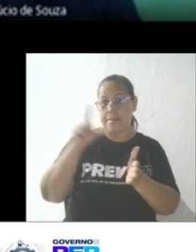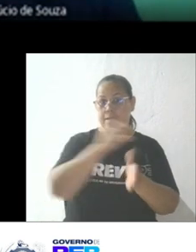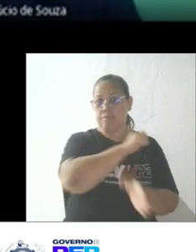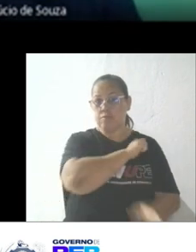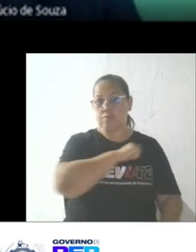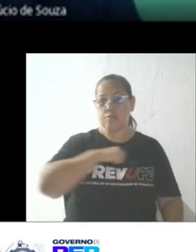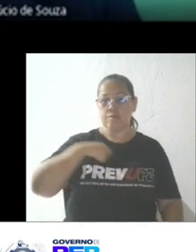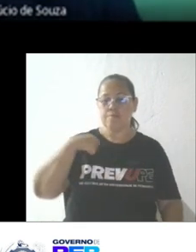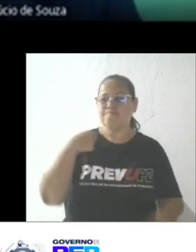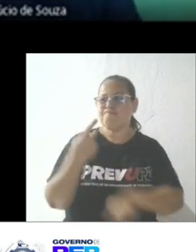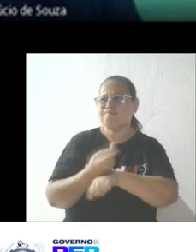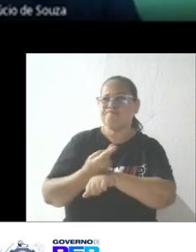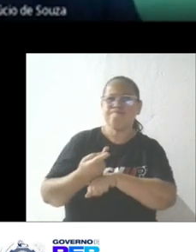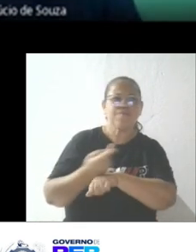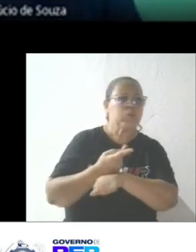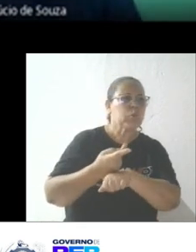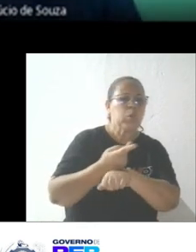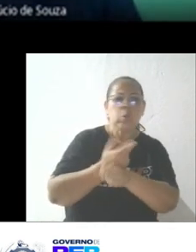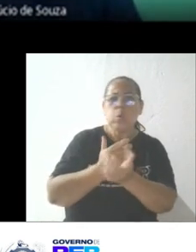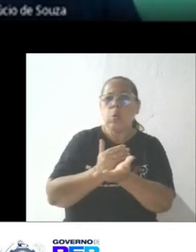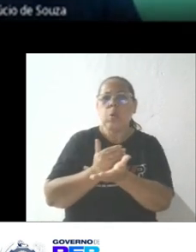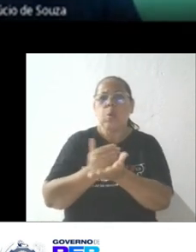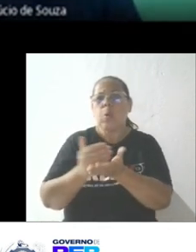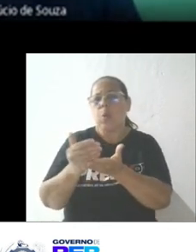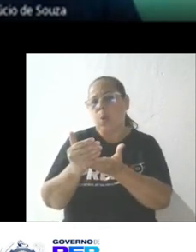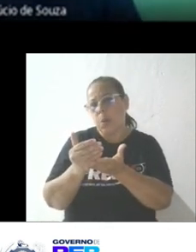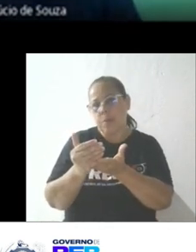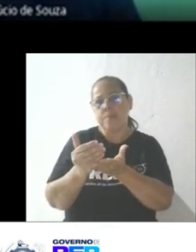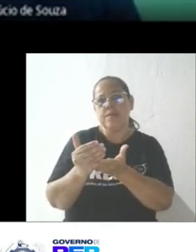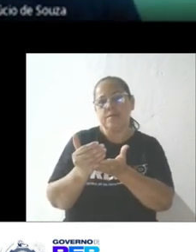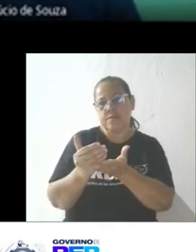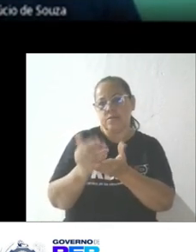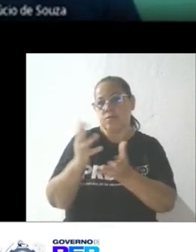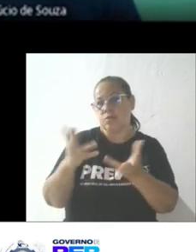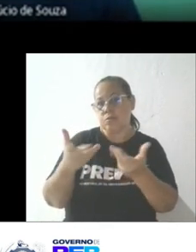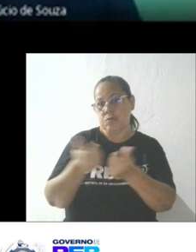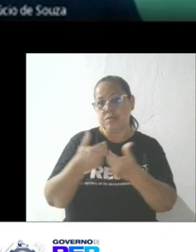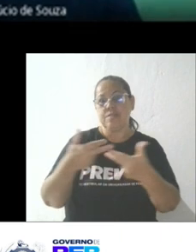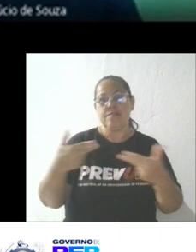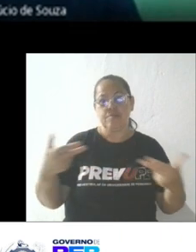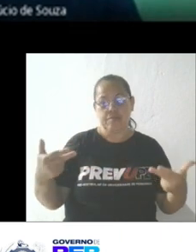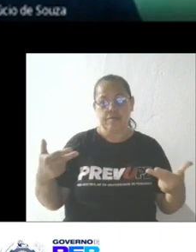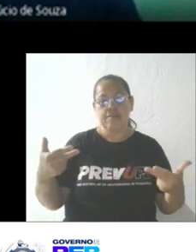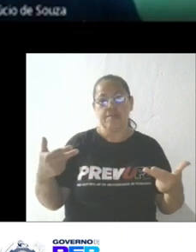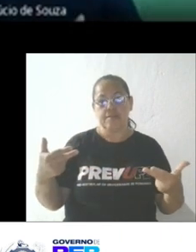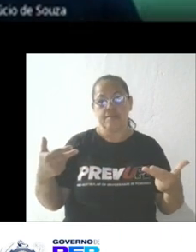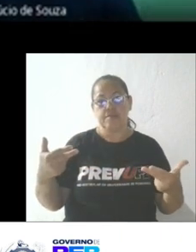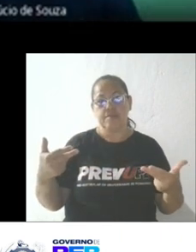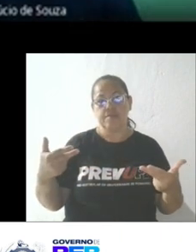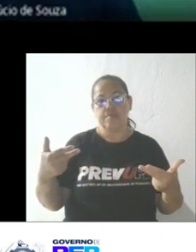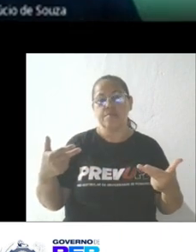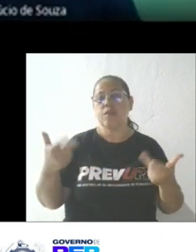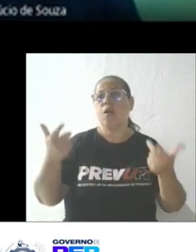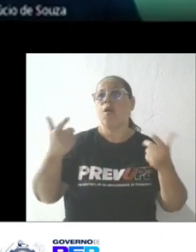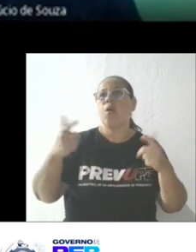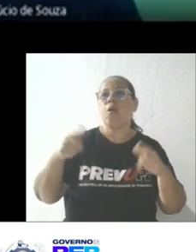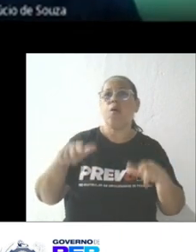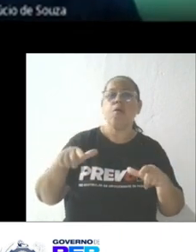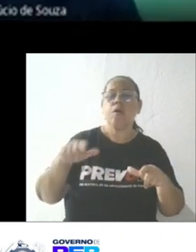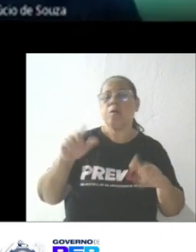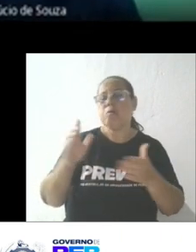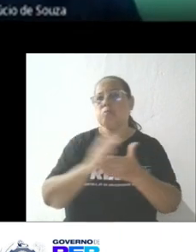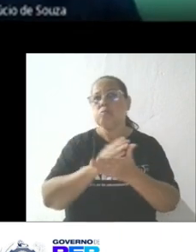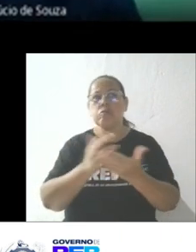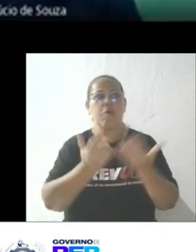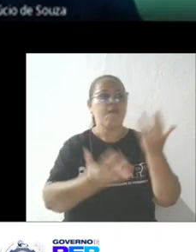o princípio o arqueio de todas as coisas para uns o fogo para outros o átomo para outros a